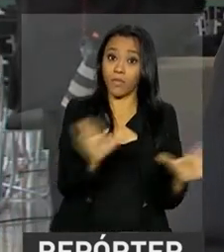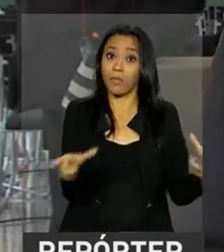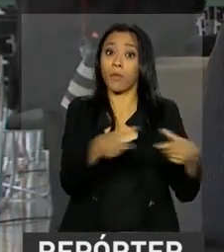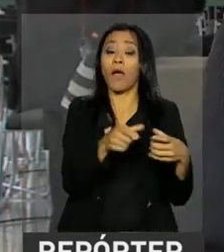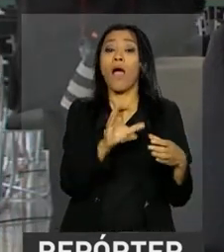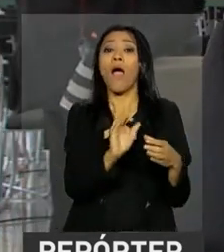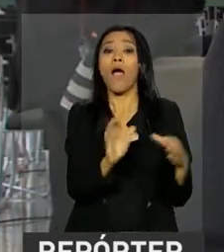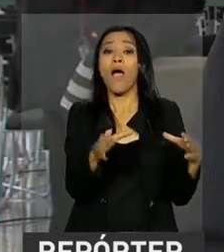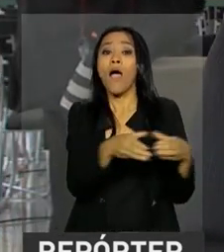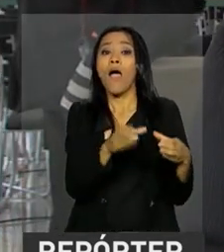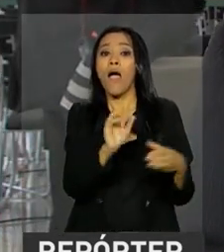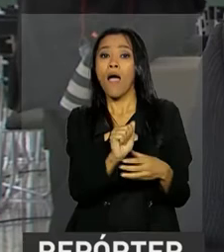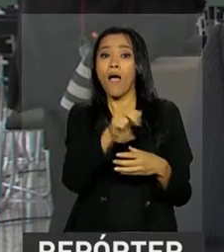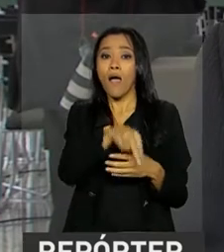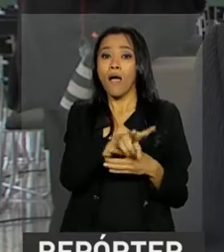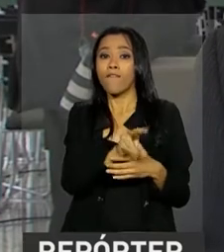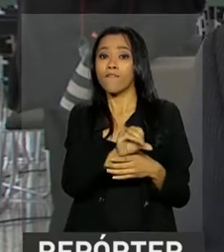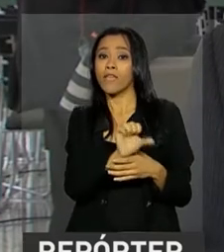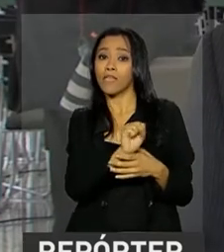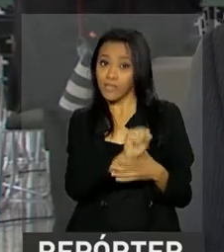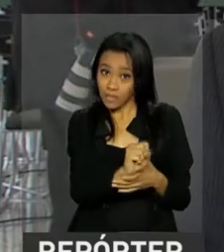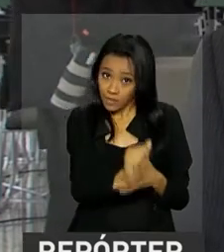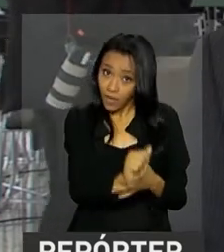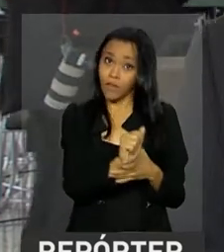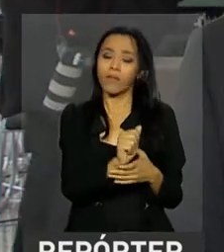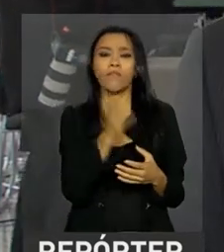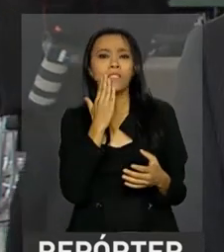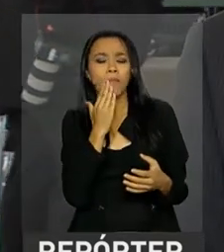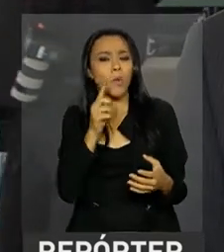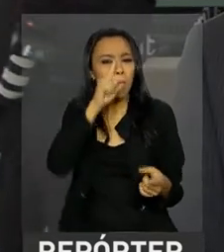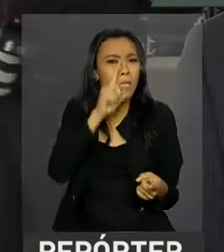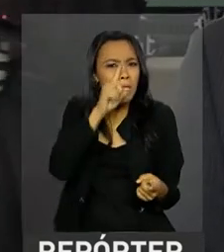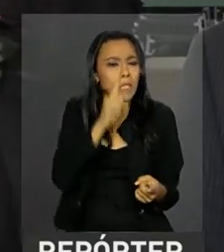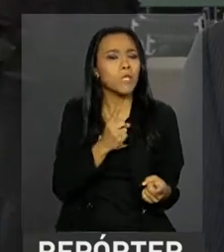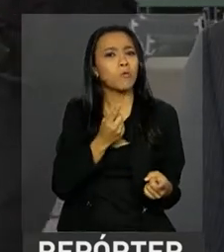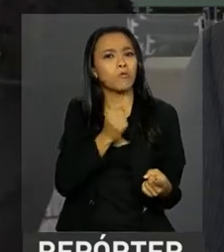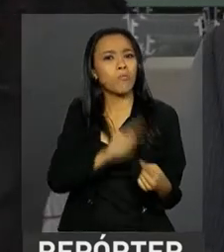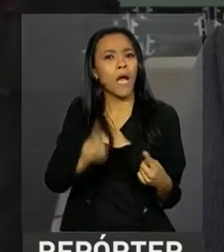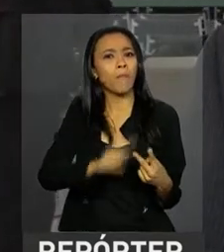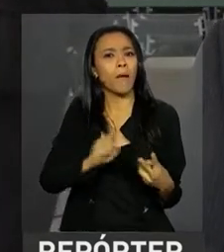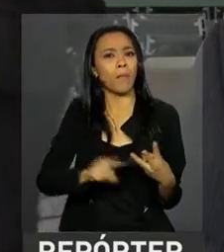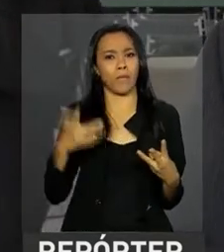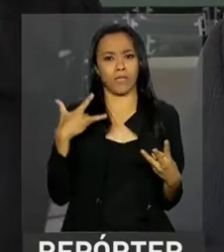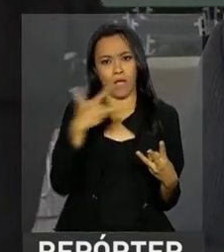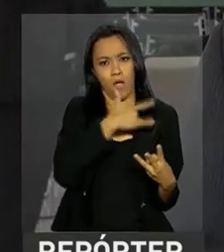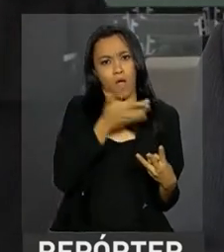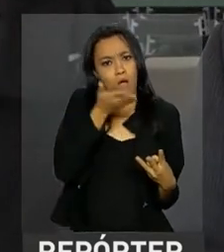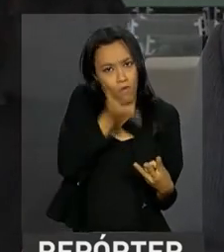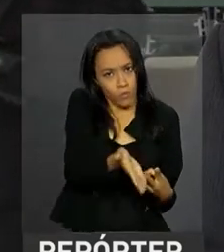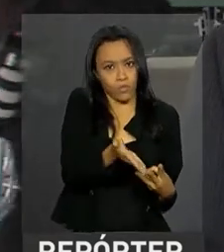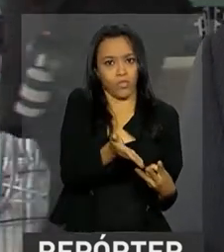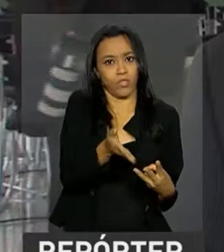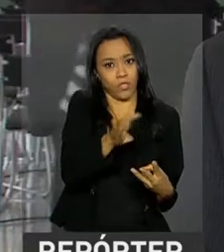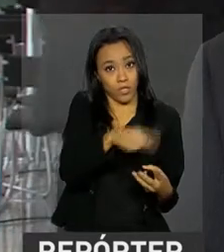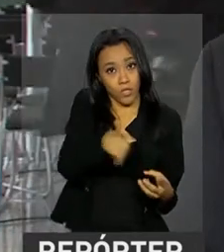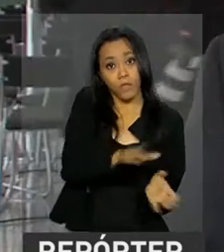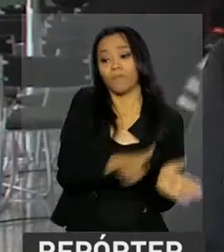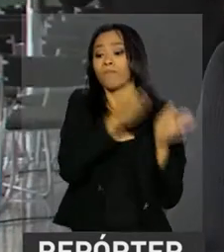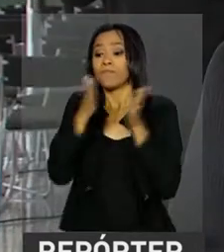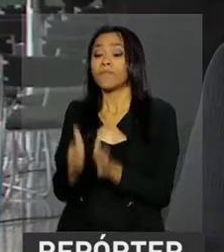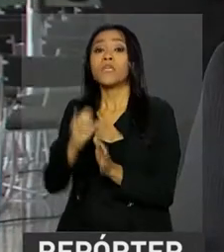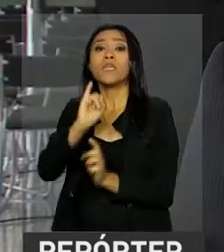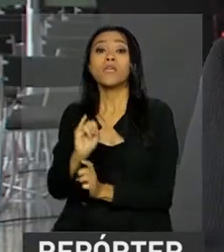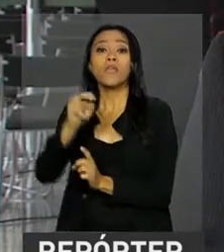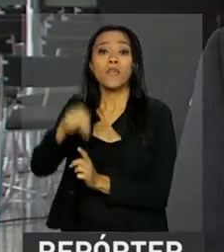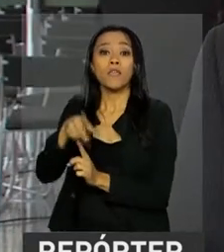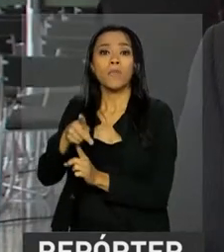aos impactos desse produto na questão do risco à saúde já dos impactos na saúde já o iene ele